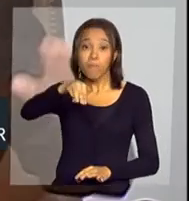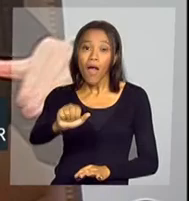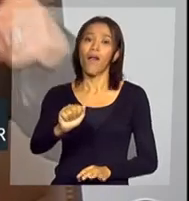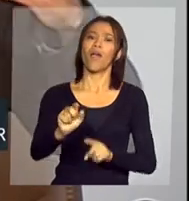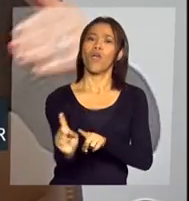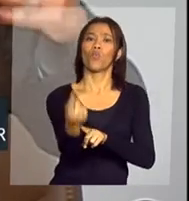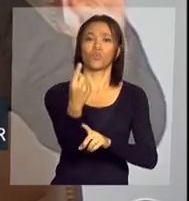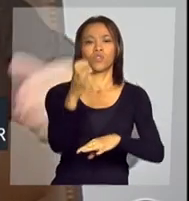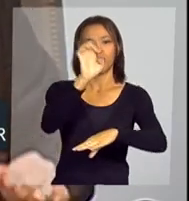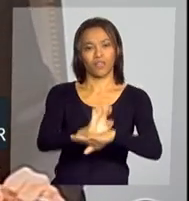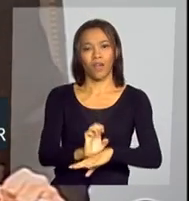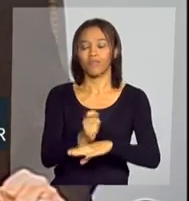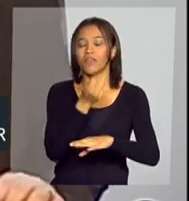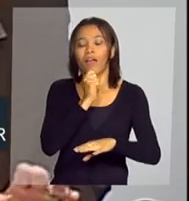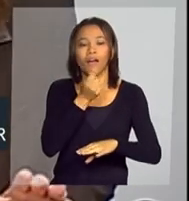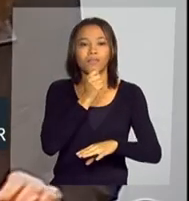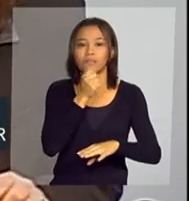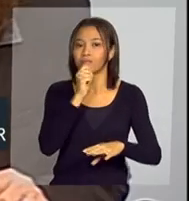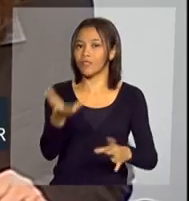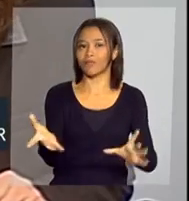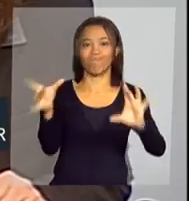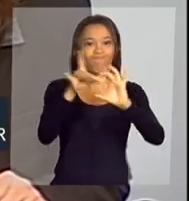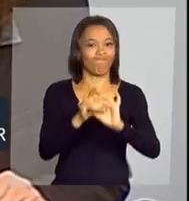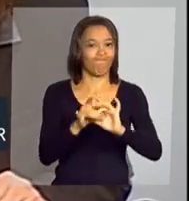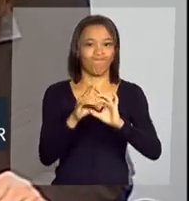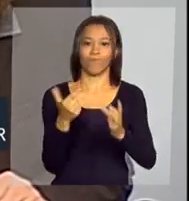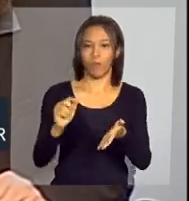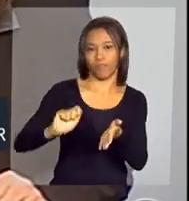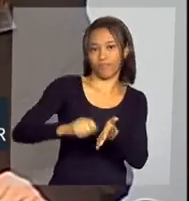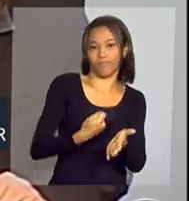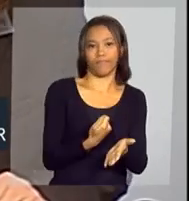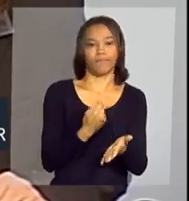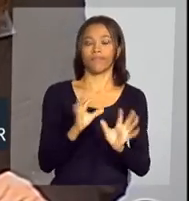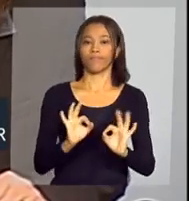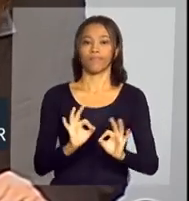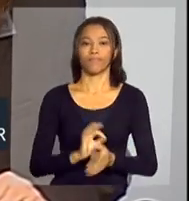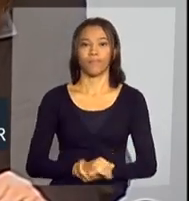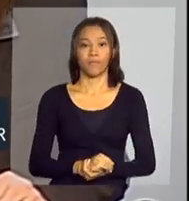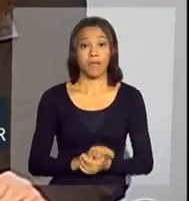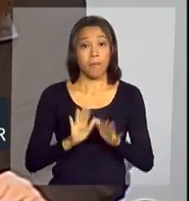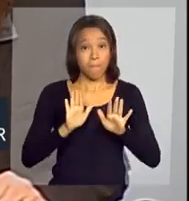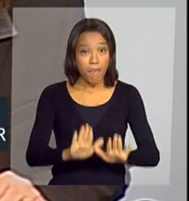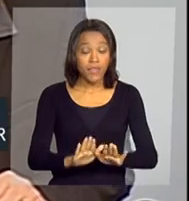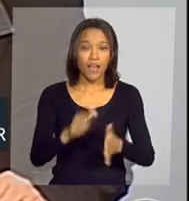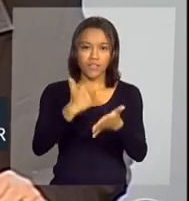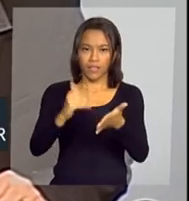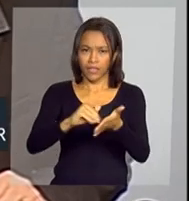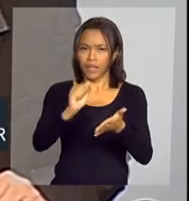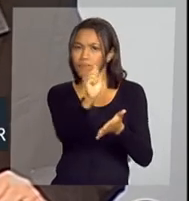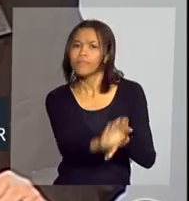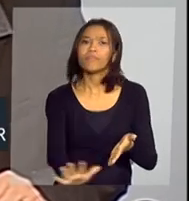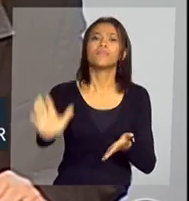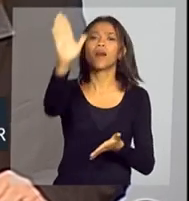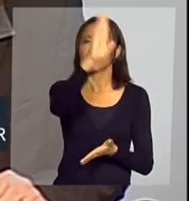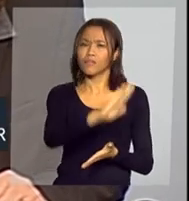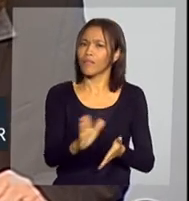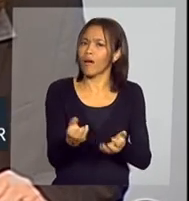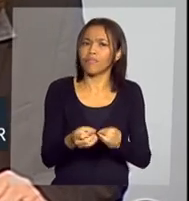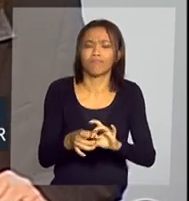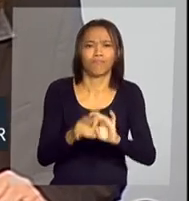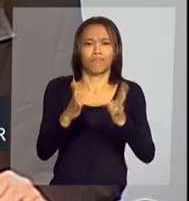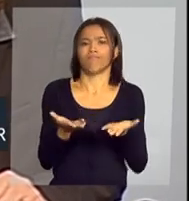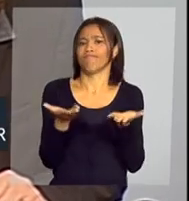Onde está que ainda é uma fase preliminar não temos o convênio assinado é Mas a secretaria nacional coloca à disposição